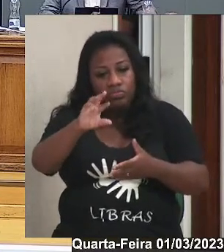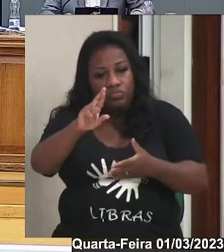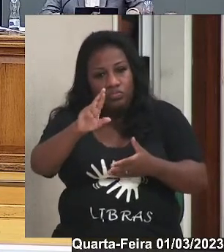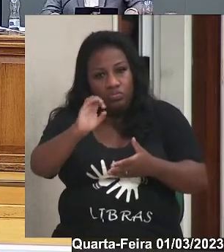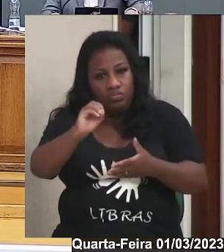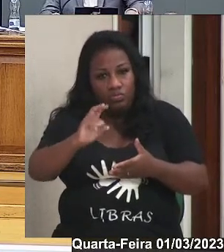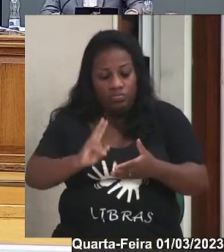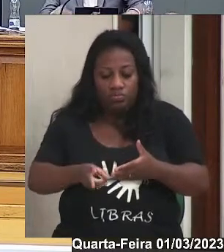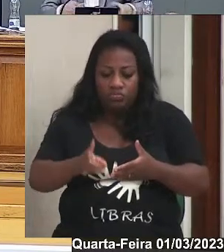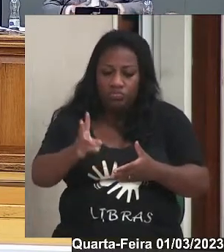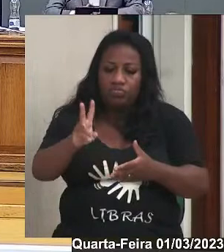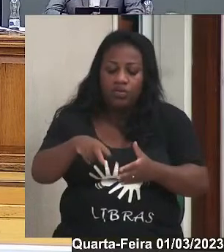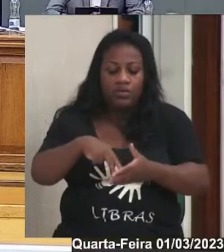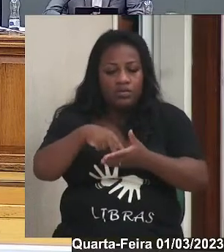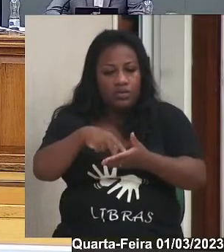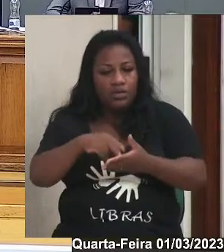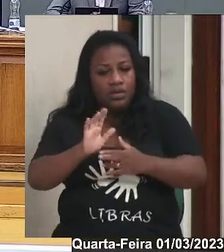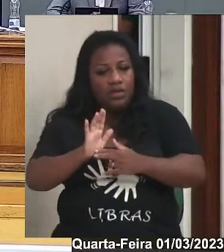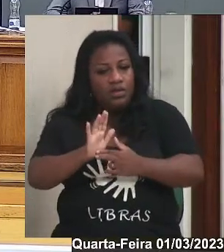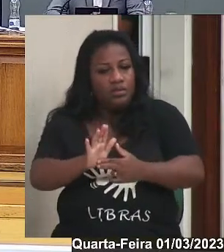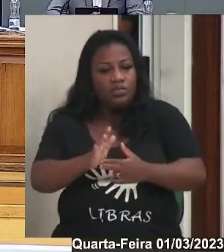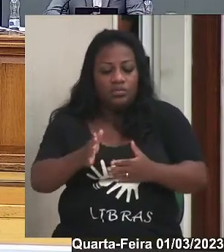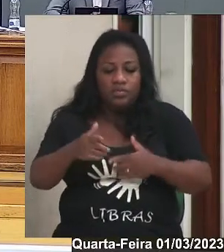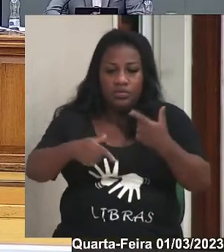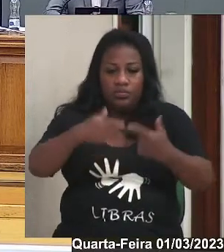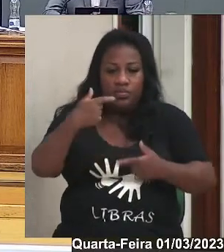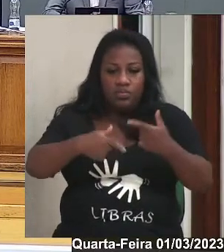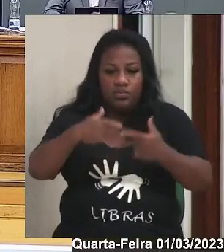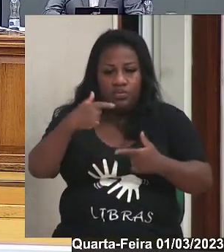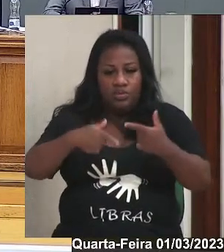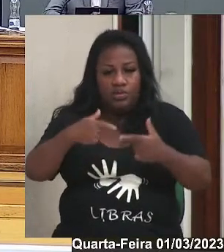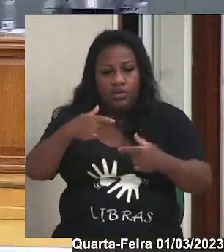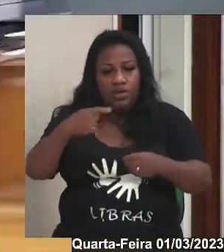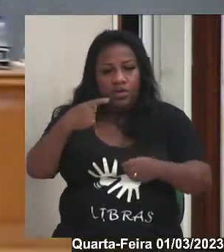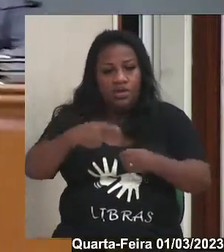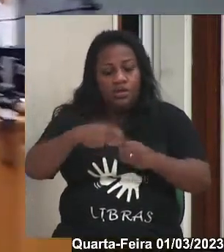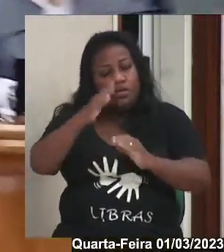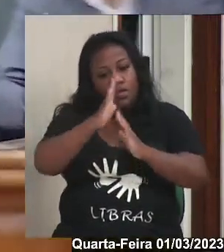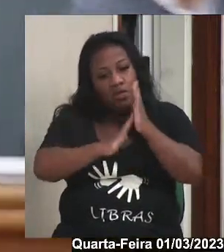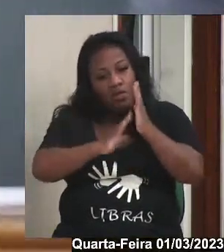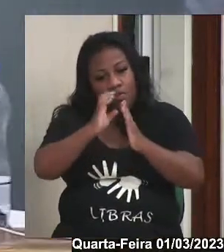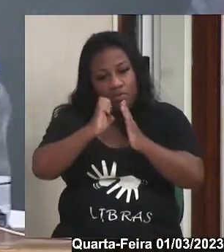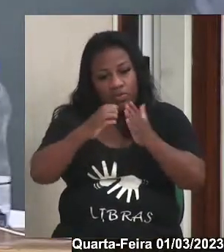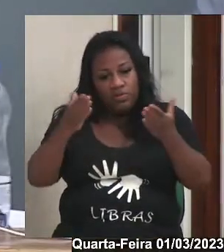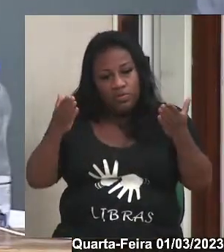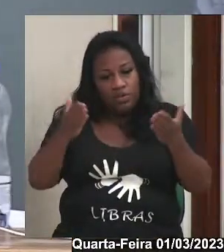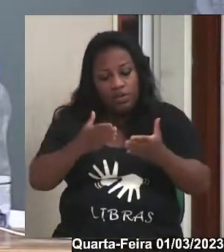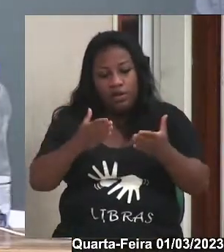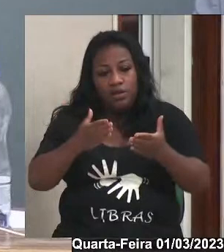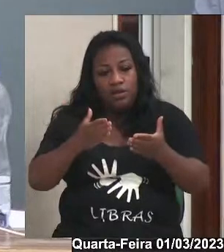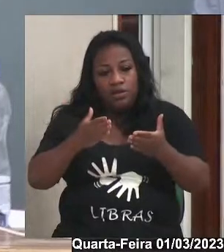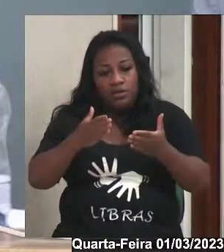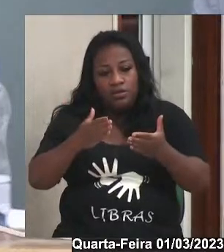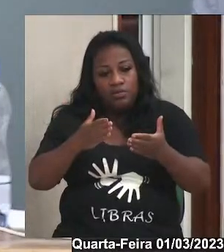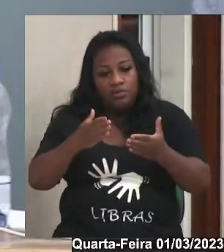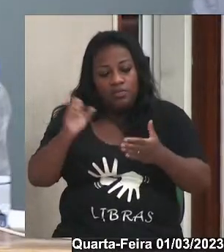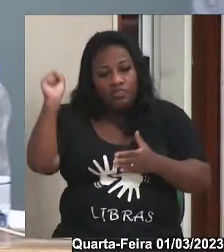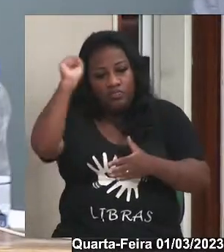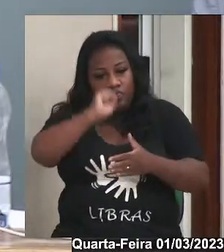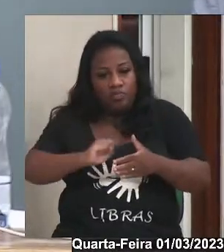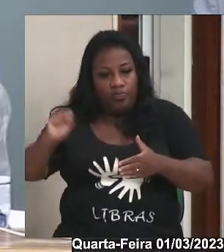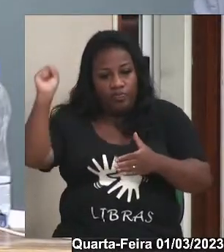Amaro Gugel sempre participou da fomentação da política imbuense, considerando que sempre se dedicou a causas sociais e